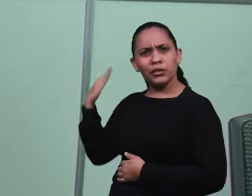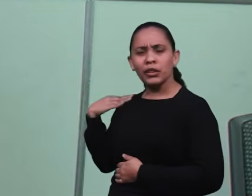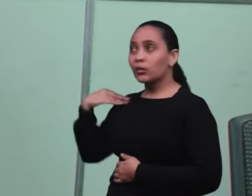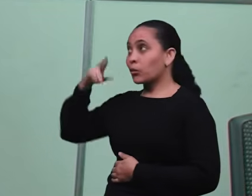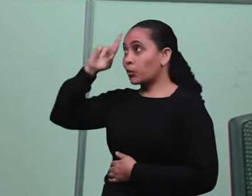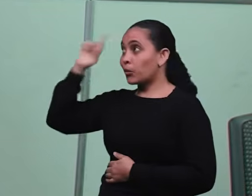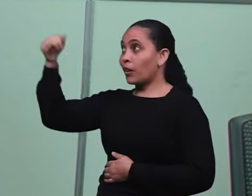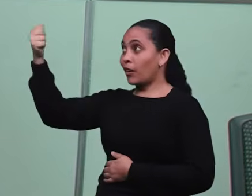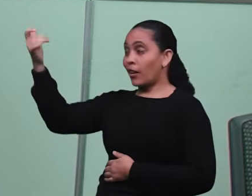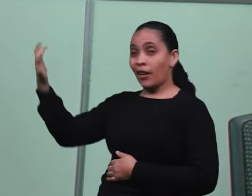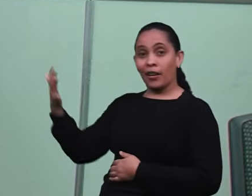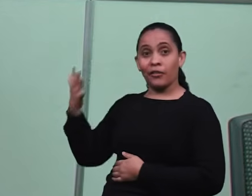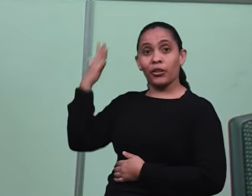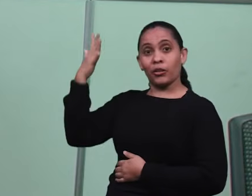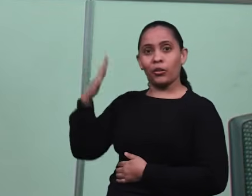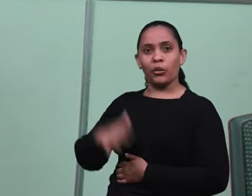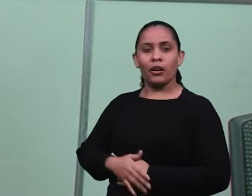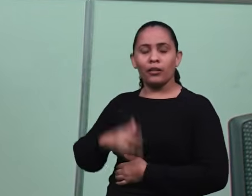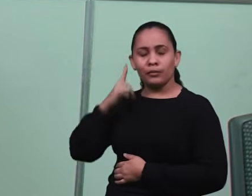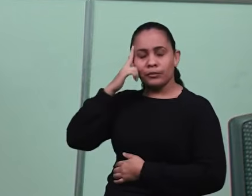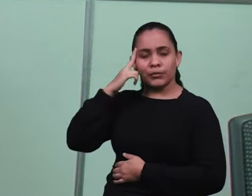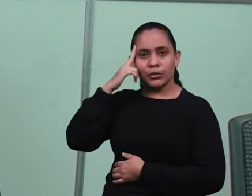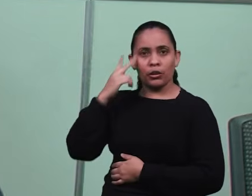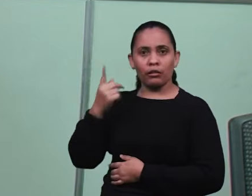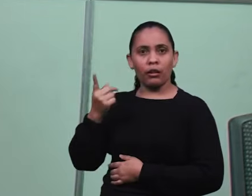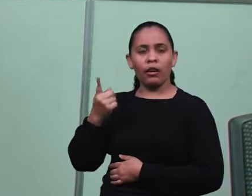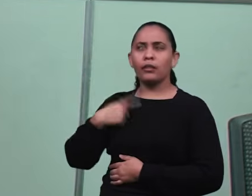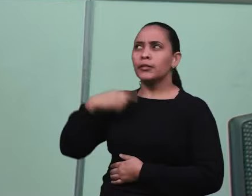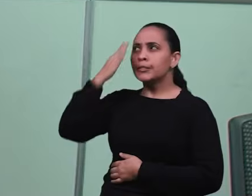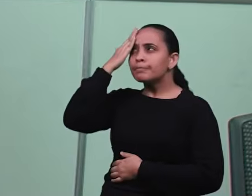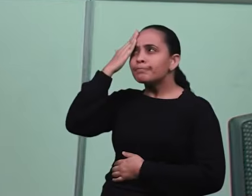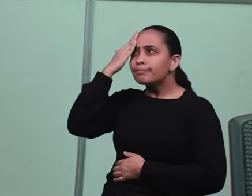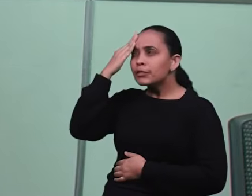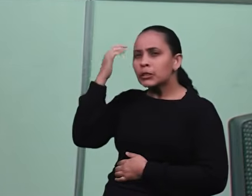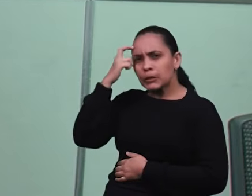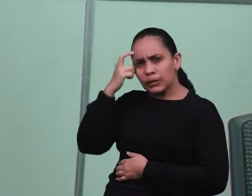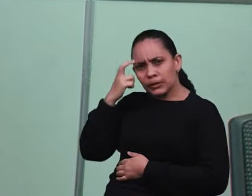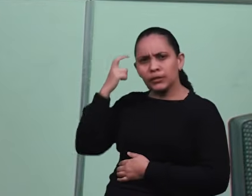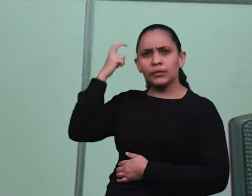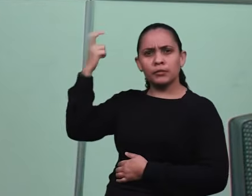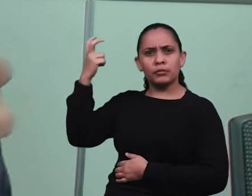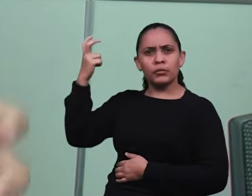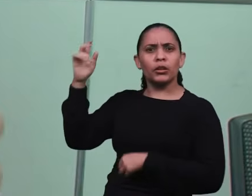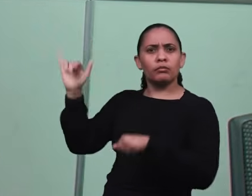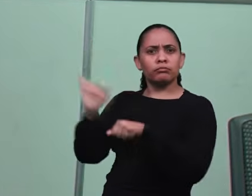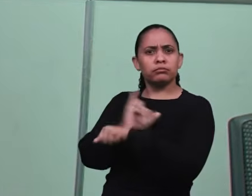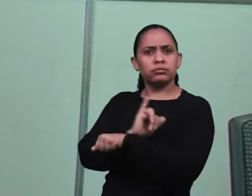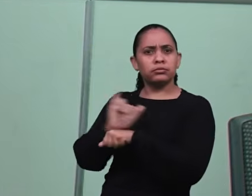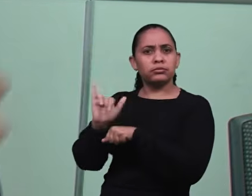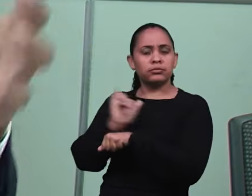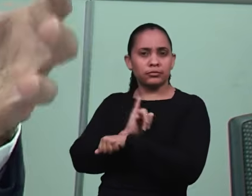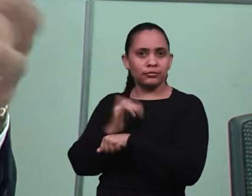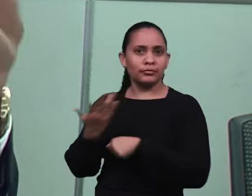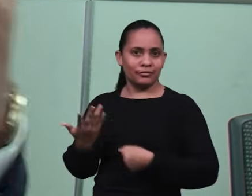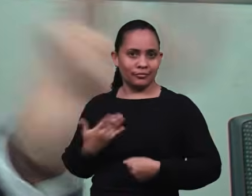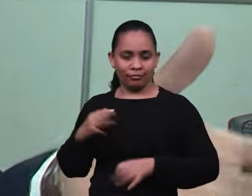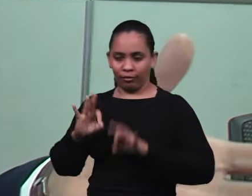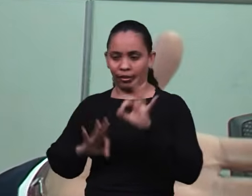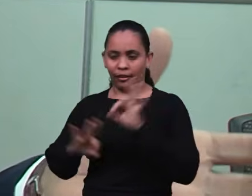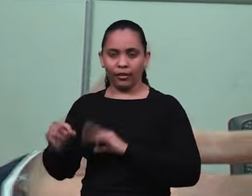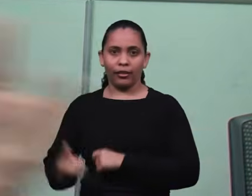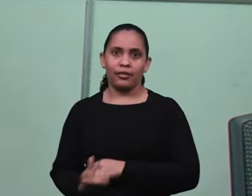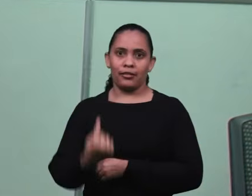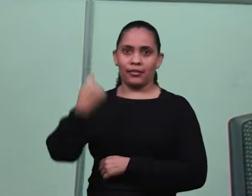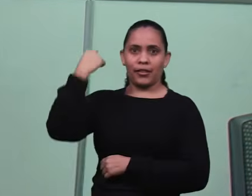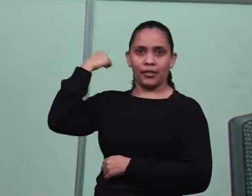ali por um sonho que o Senhor deu e pela sabedoria que ele teve para fazer a gestão. Né? E mostra, o ensino dele, lá da